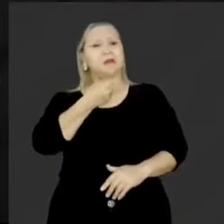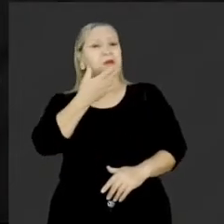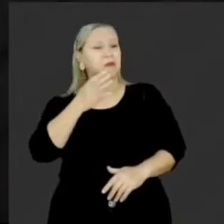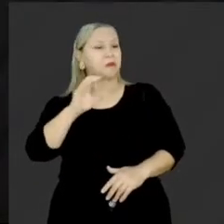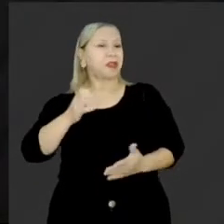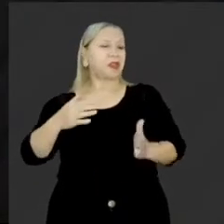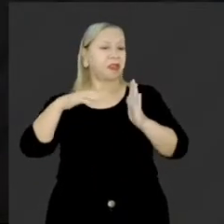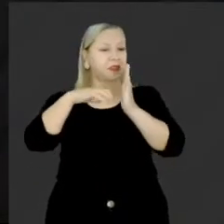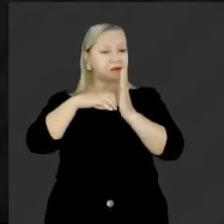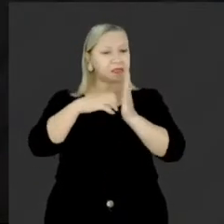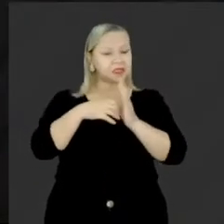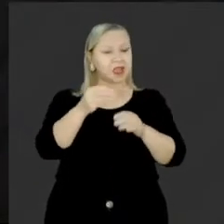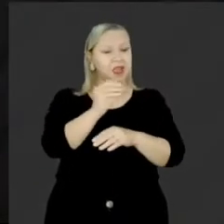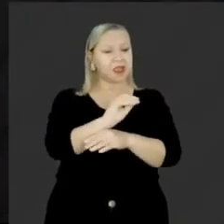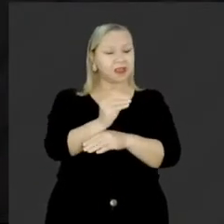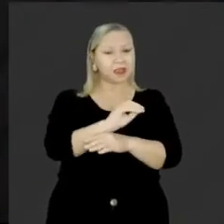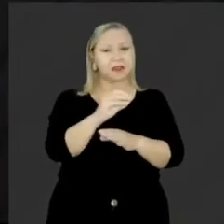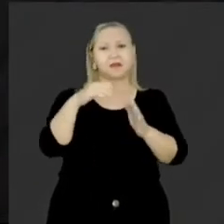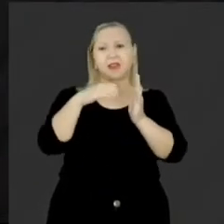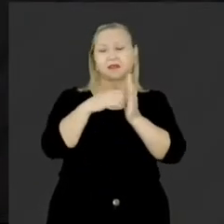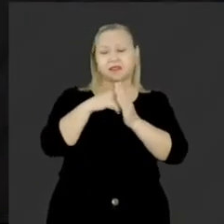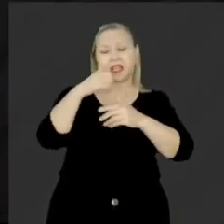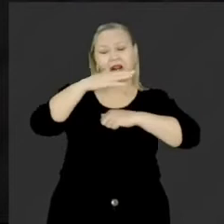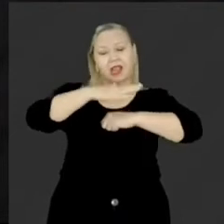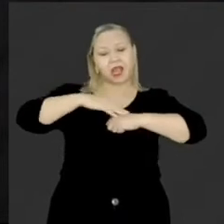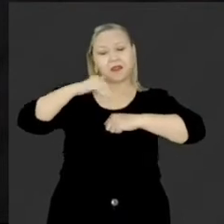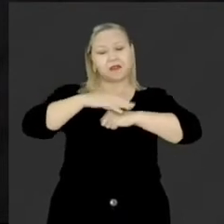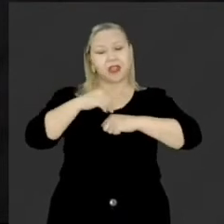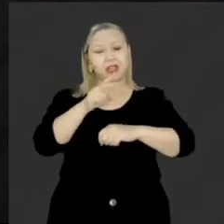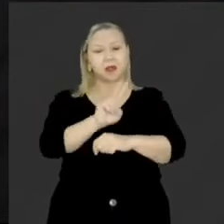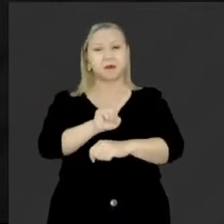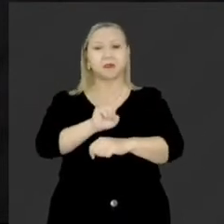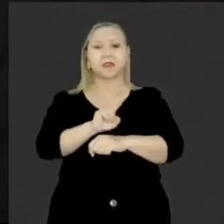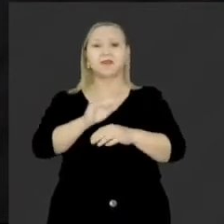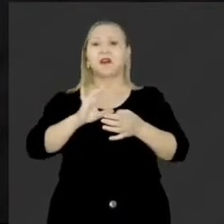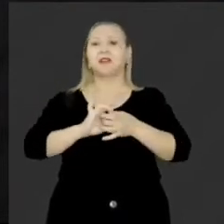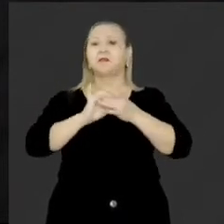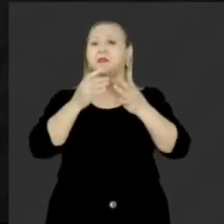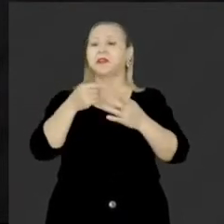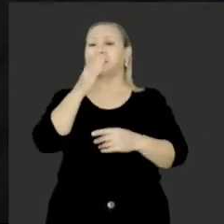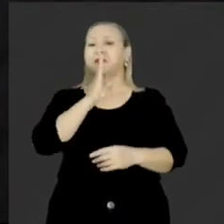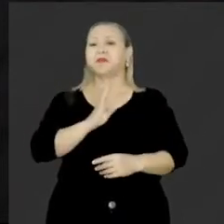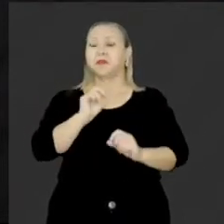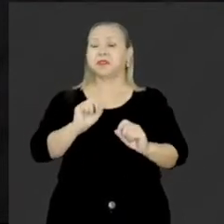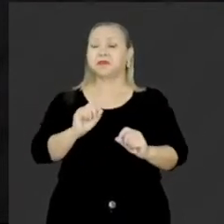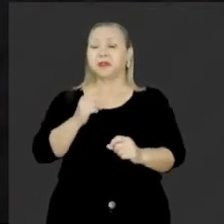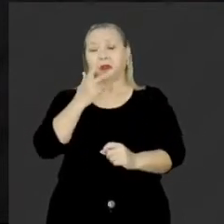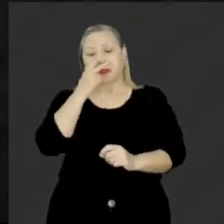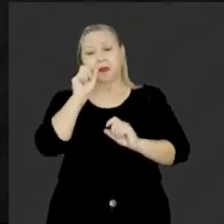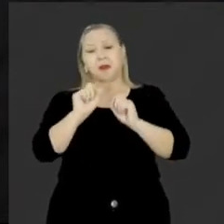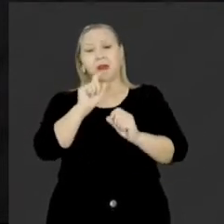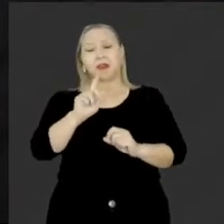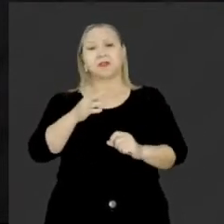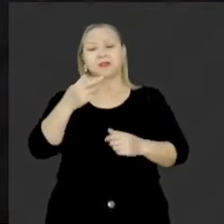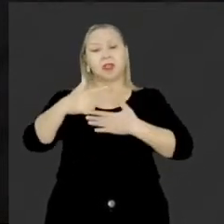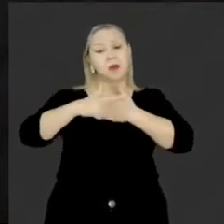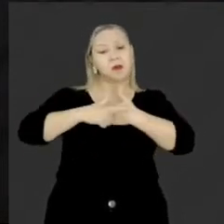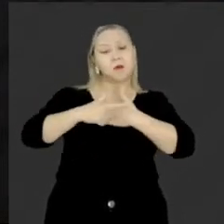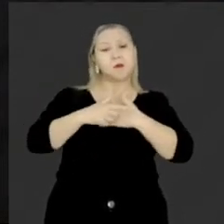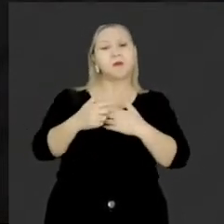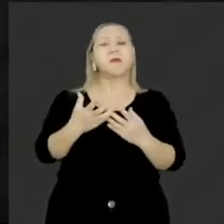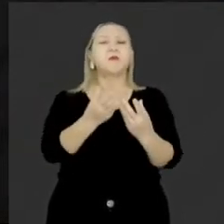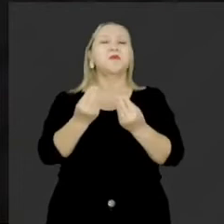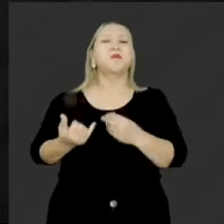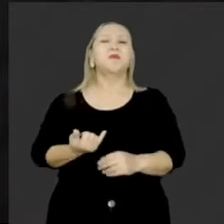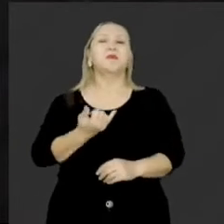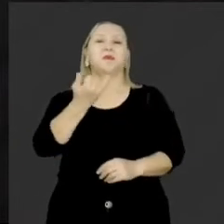Presidente, bom dia. Primeiramente, eu quero falar um pouco sobre corrupção. Não há como negar que durante o governo